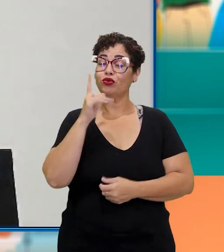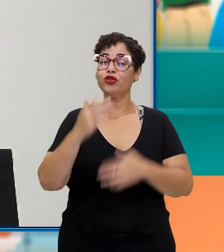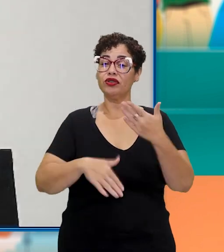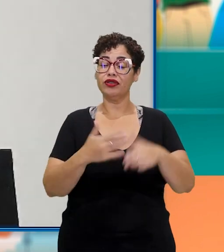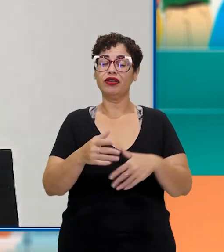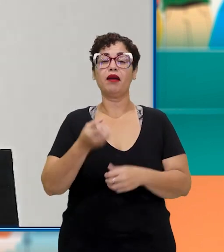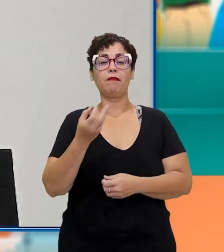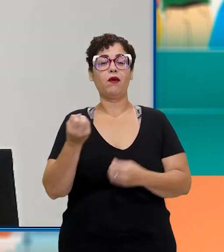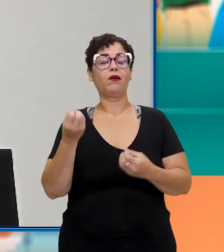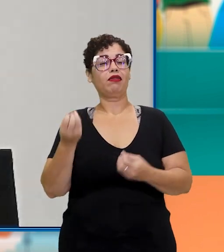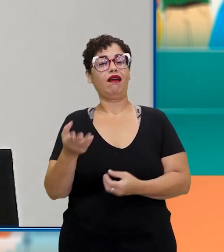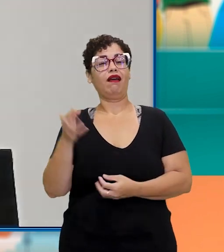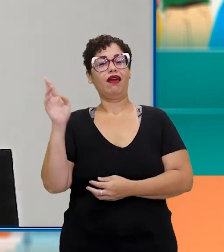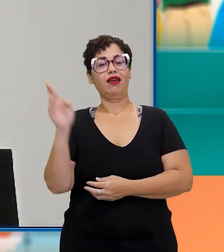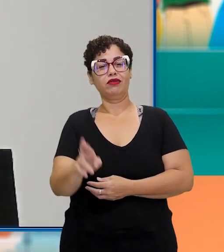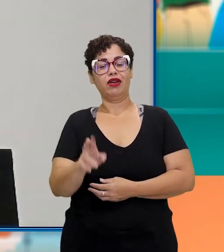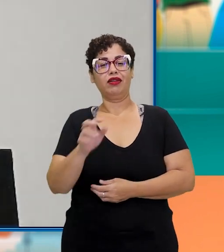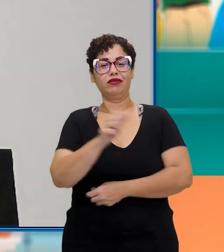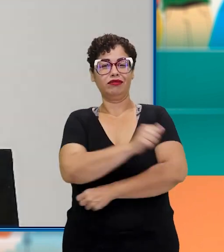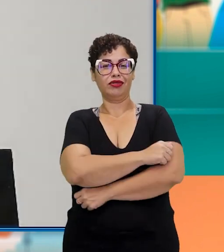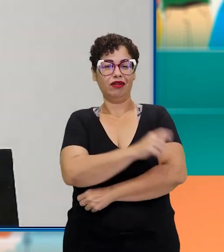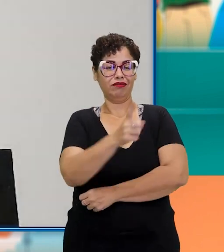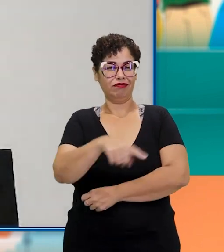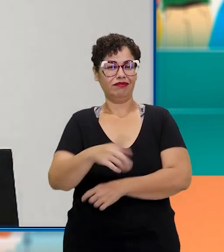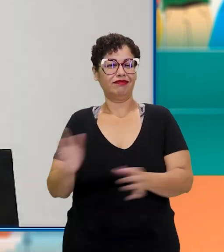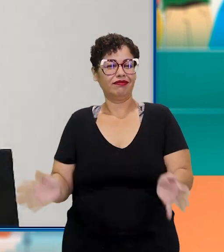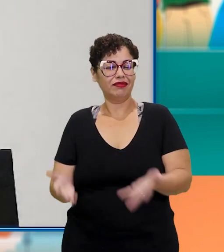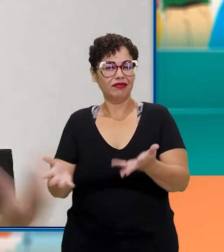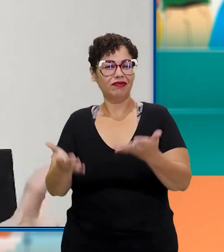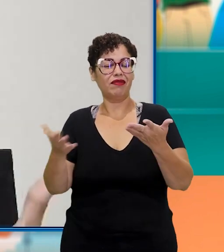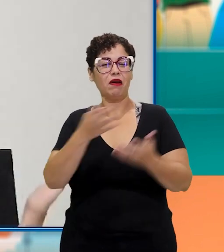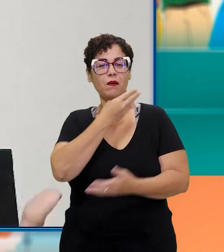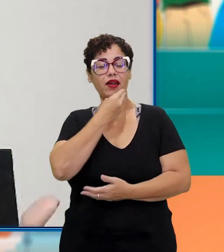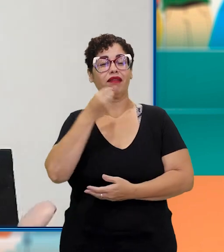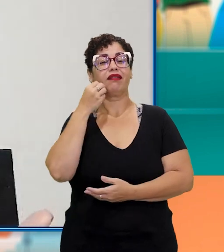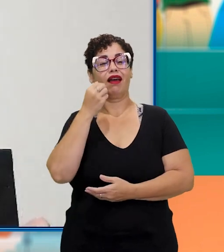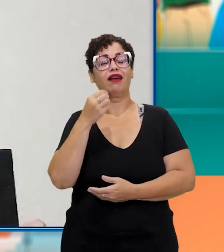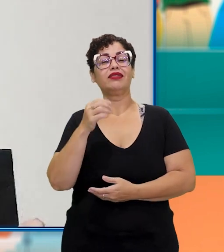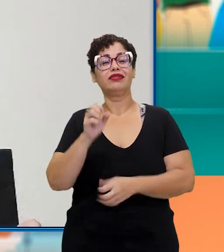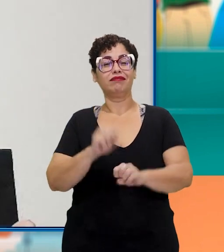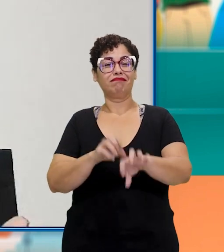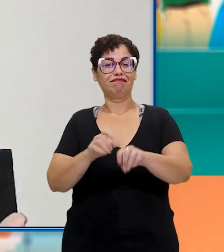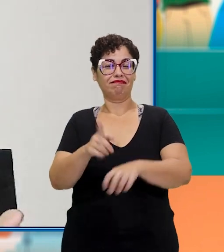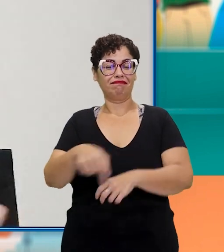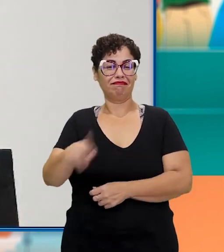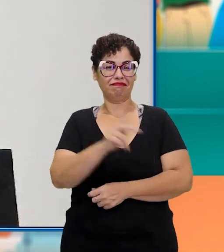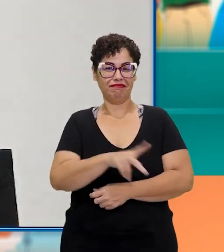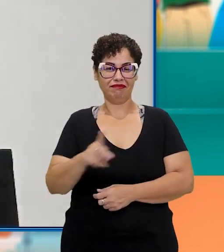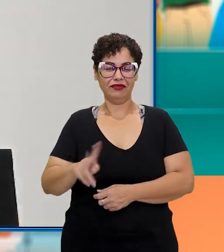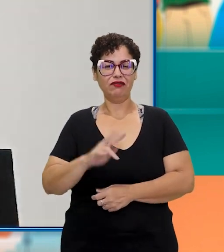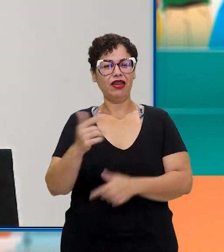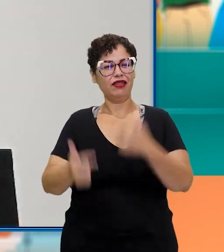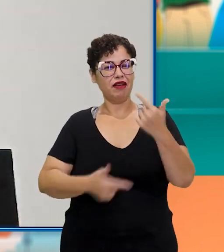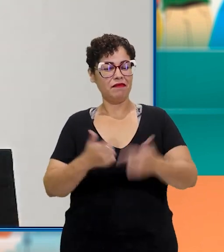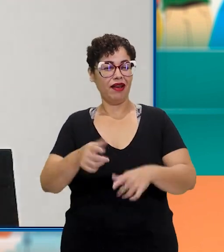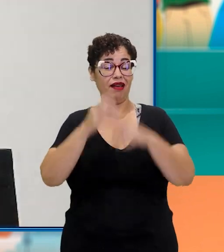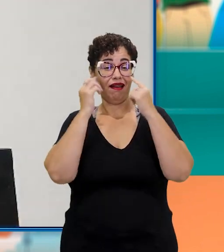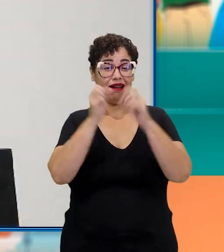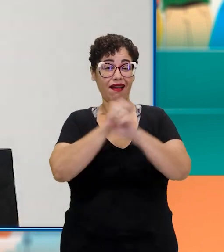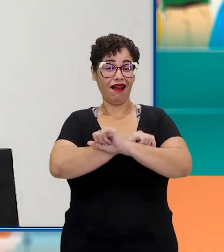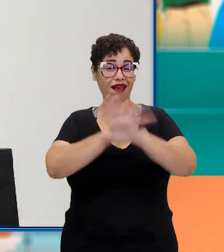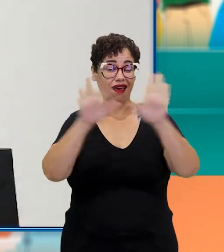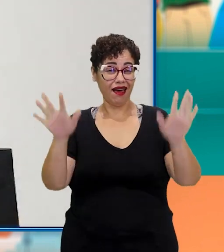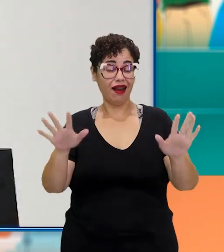dia, compreensões assim diferenciam os resultados dos alunos e elevam a qualidade de aula dos professores, que vão trabalhar com muito